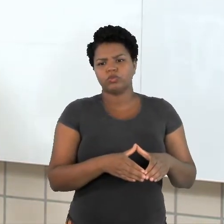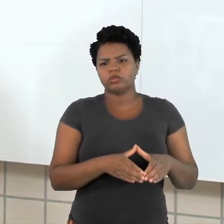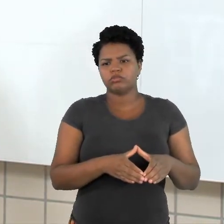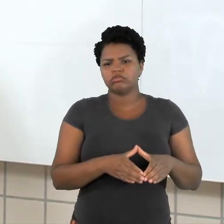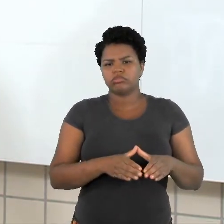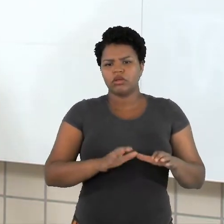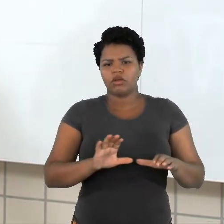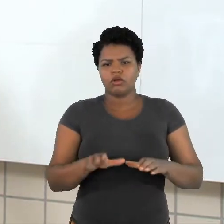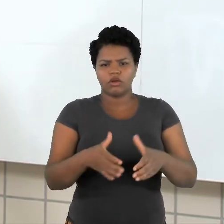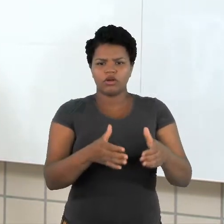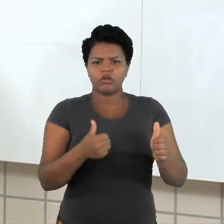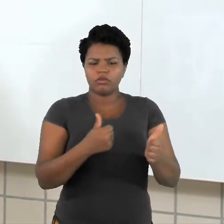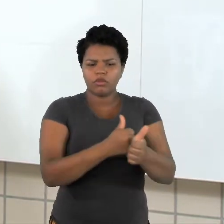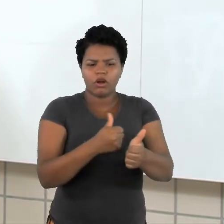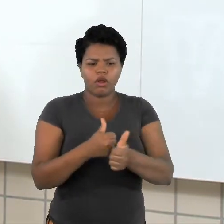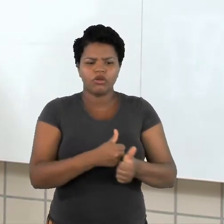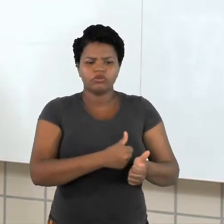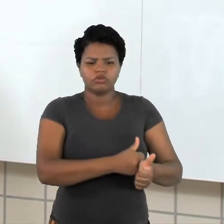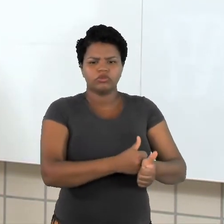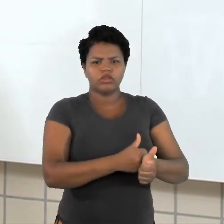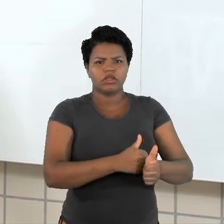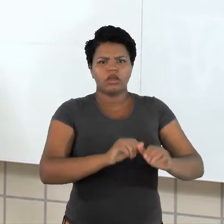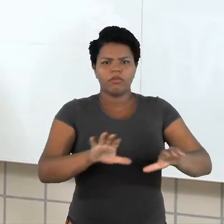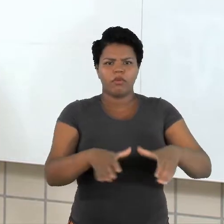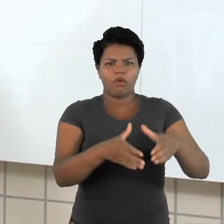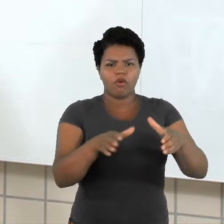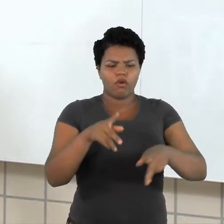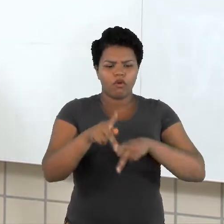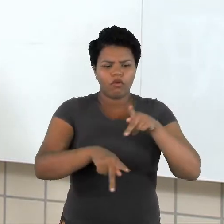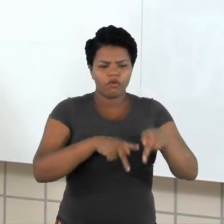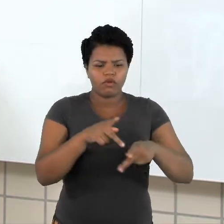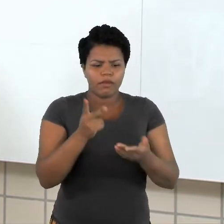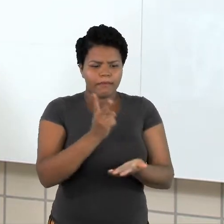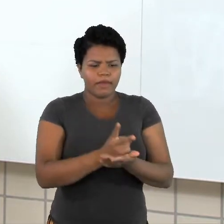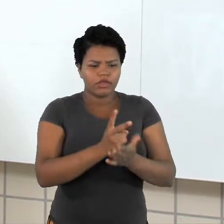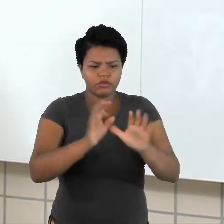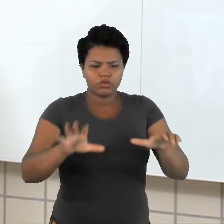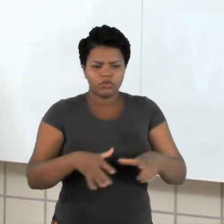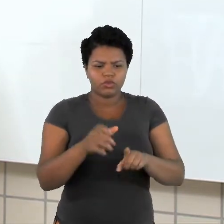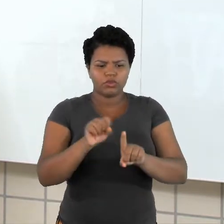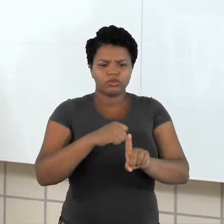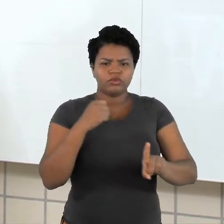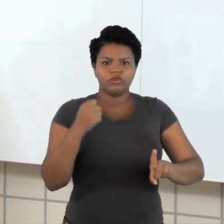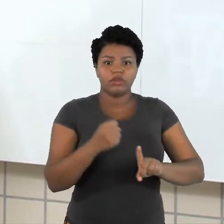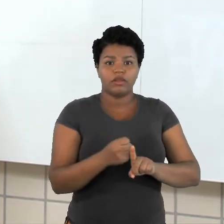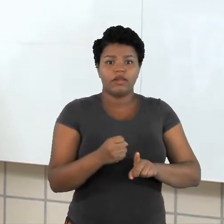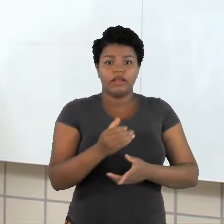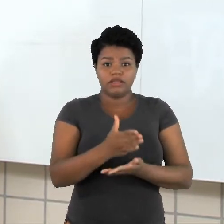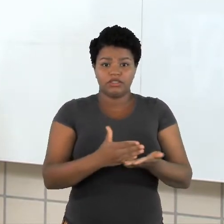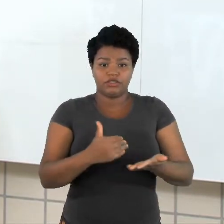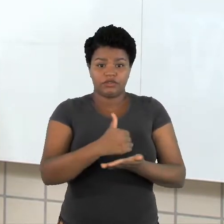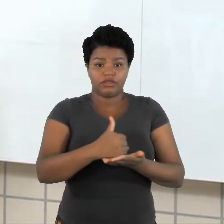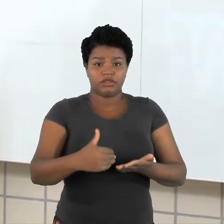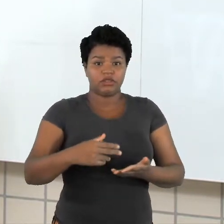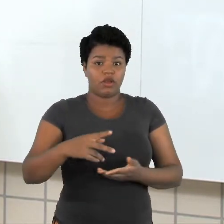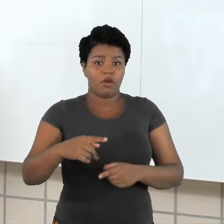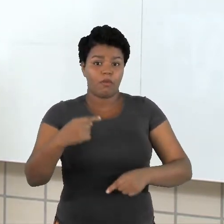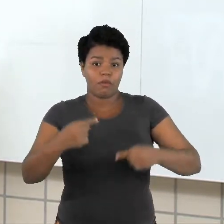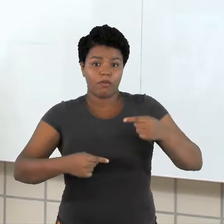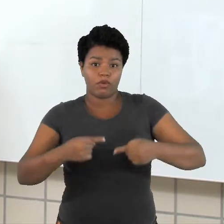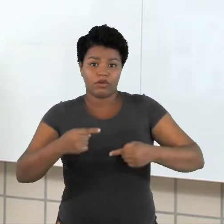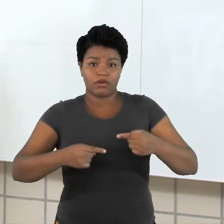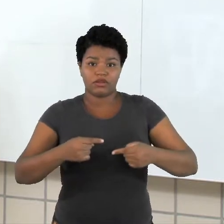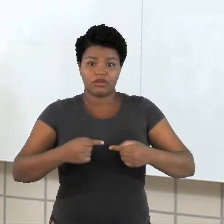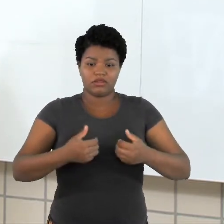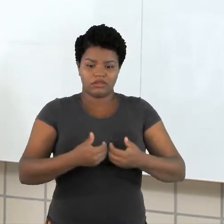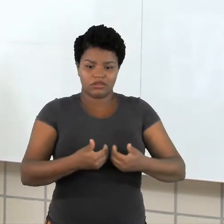irmãs, tribos próximas, tribos iguais, povos do mesmo grupo social. Houve uma divisão política